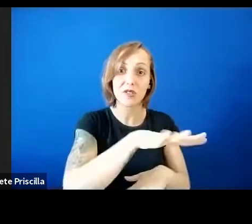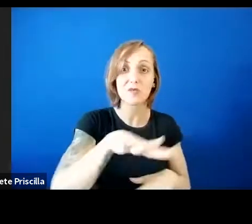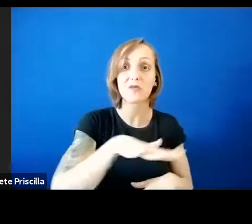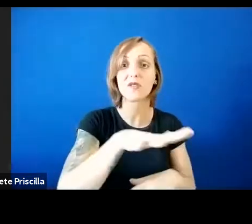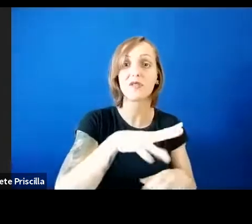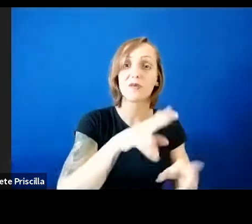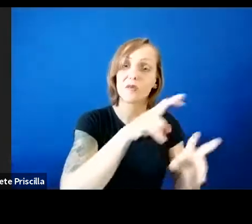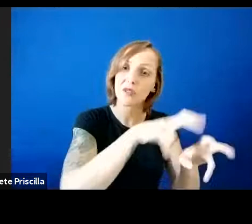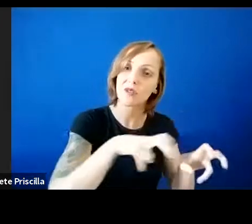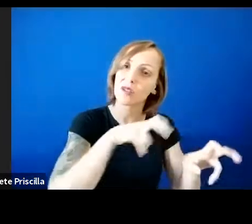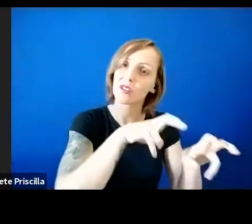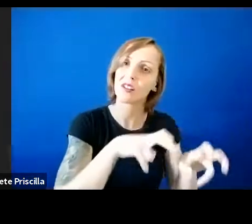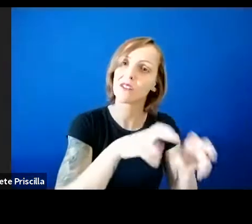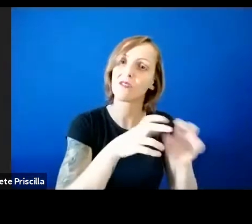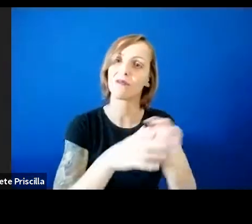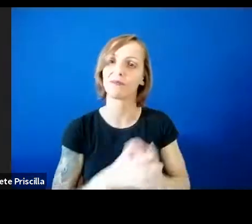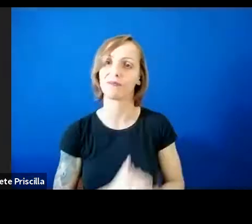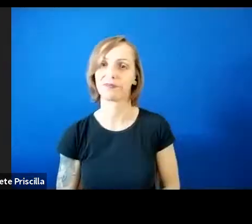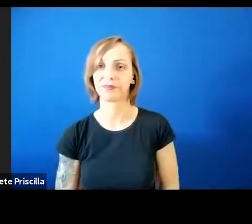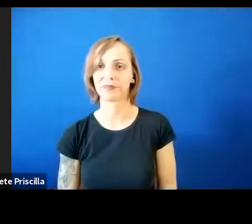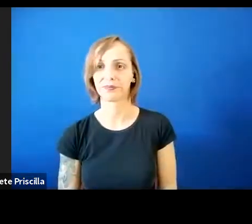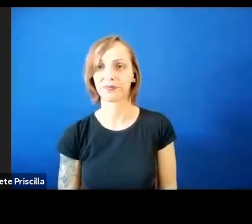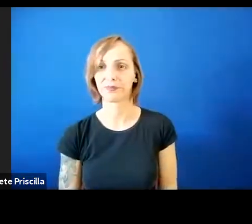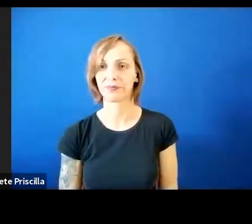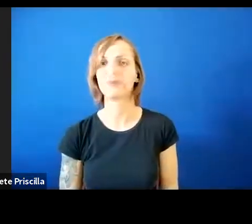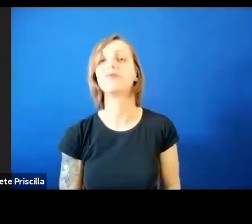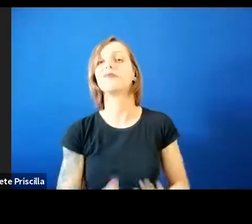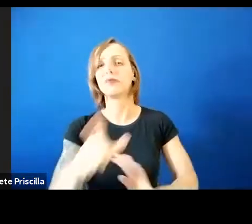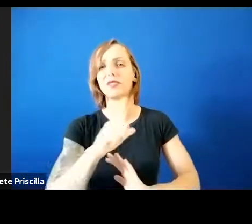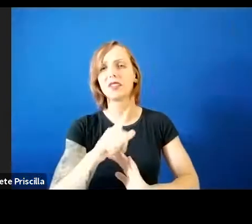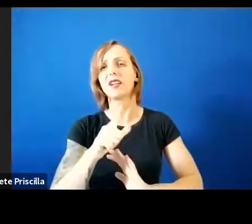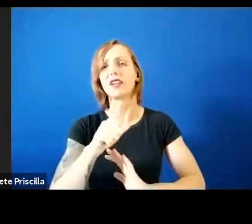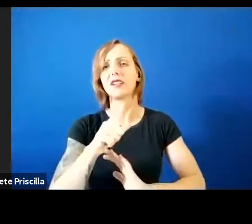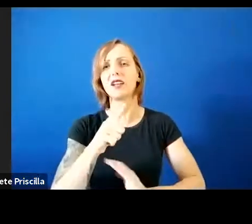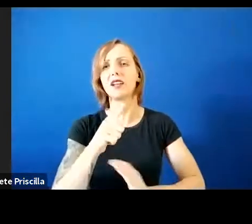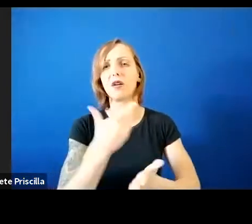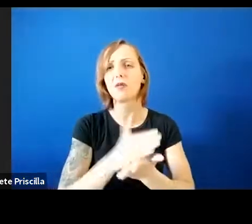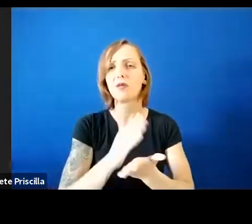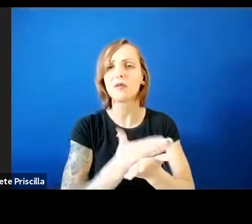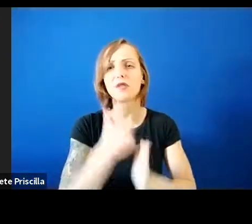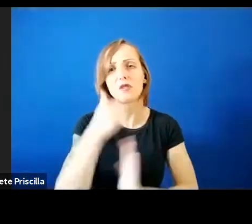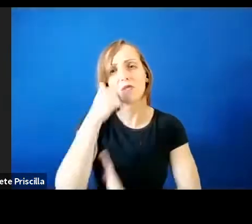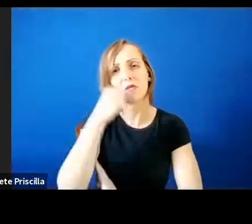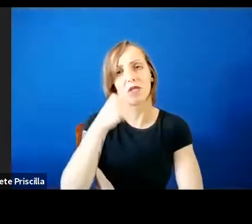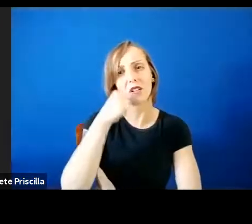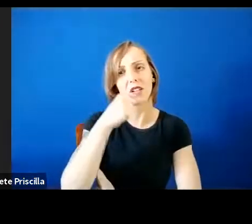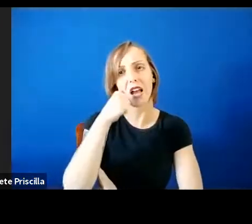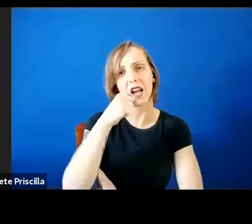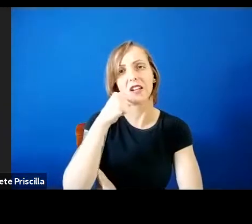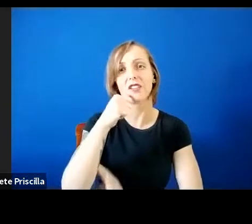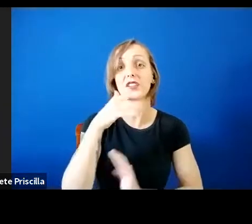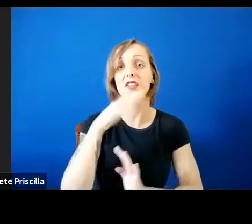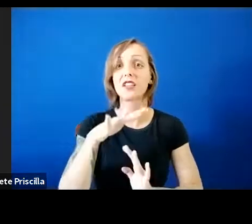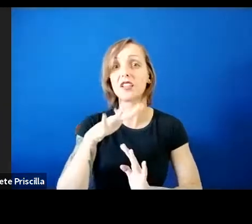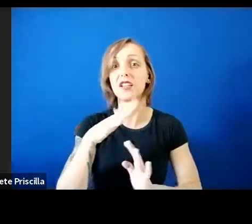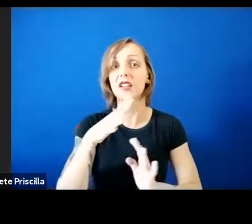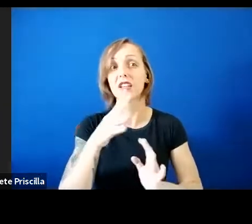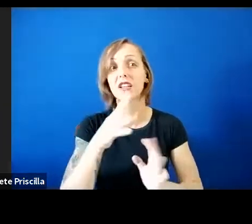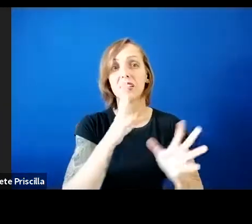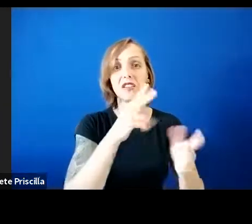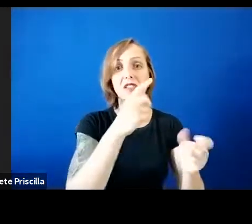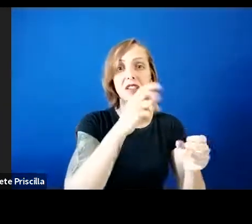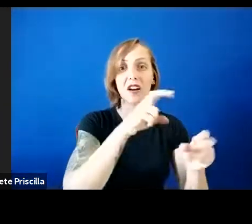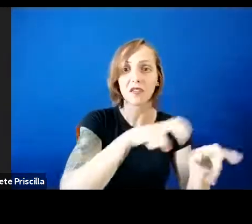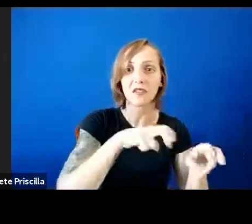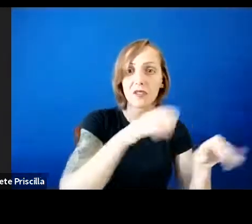muitas mulheres que, por razões as mais diversas possíveis, estão aqui hoje morando na capital e